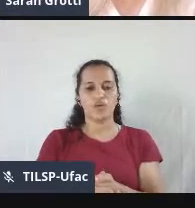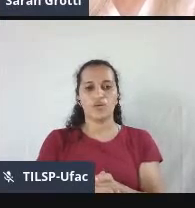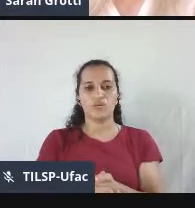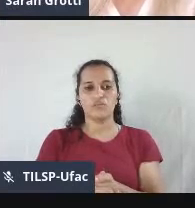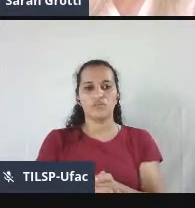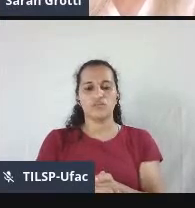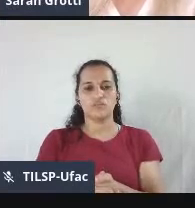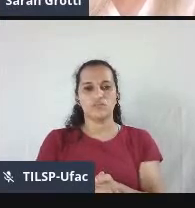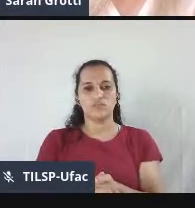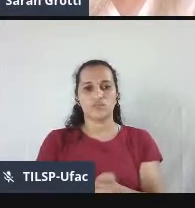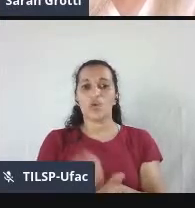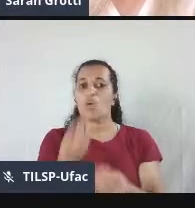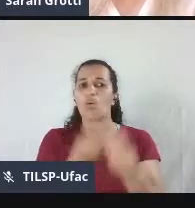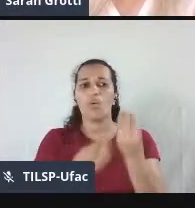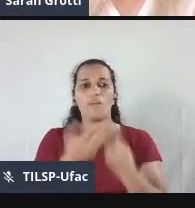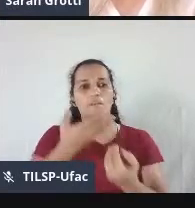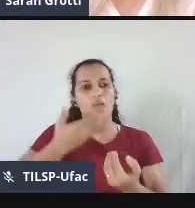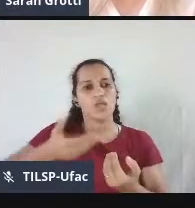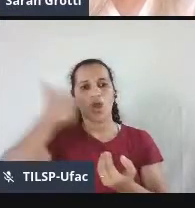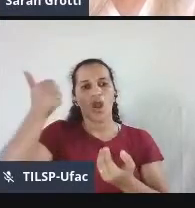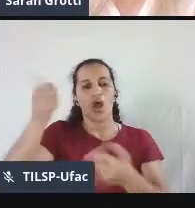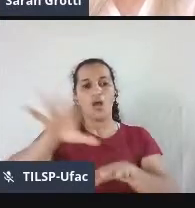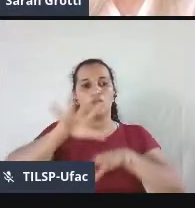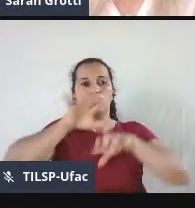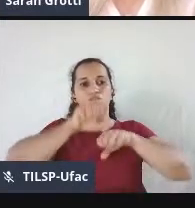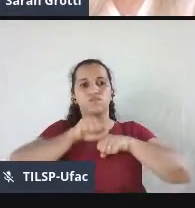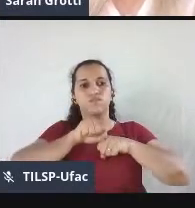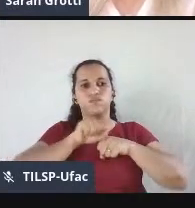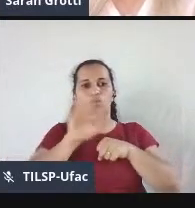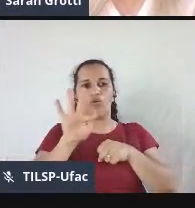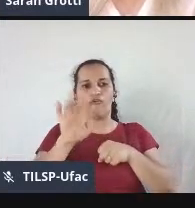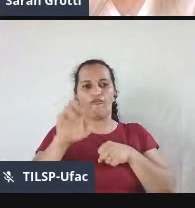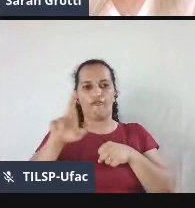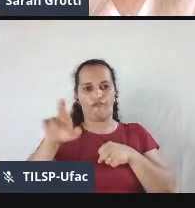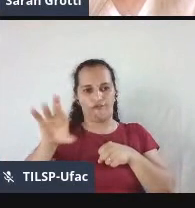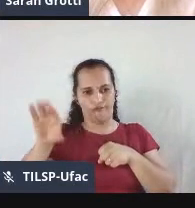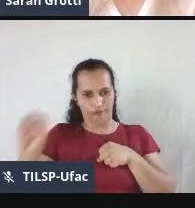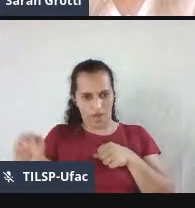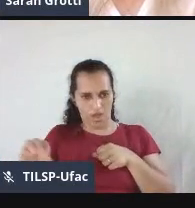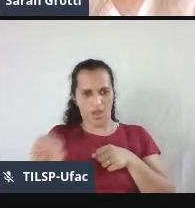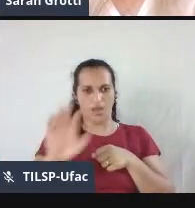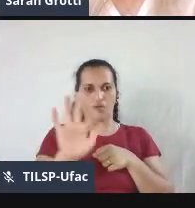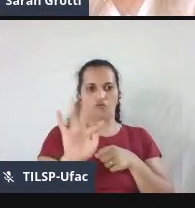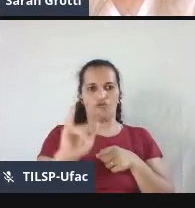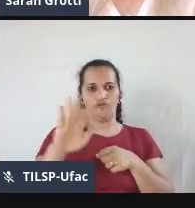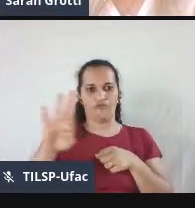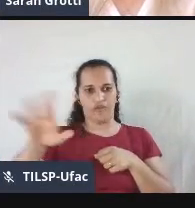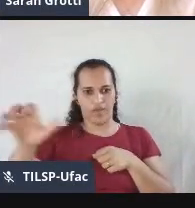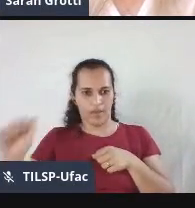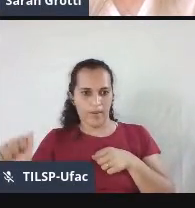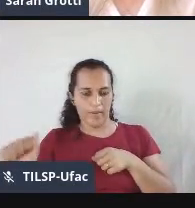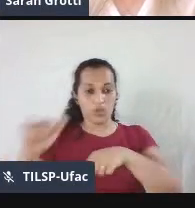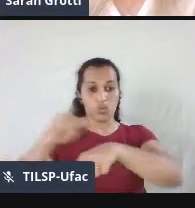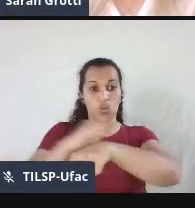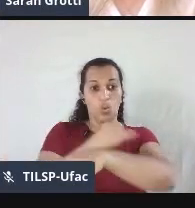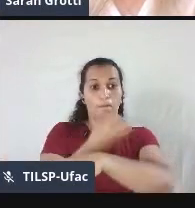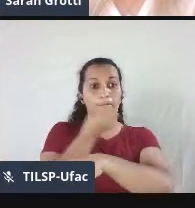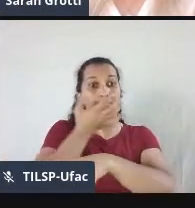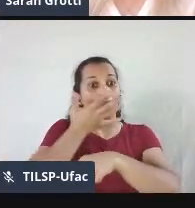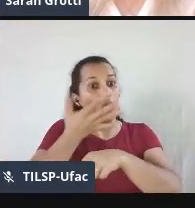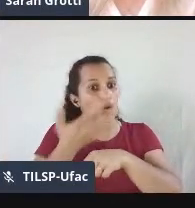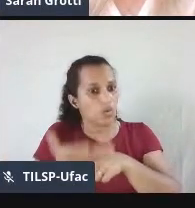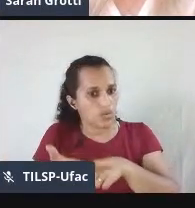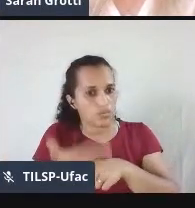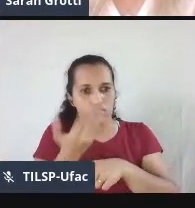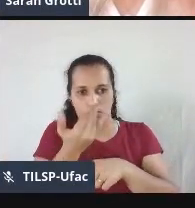Como melhorar a absorção de ferro, consumo de fibras, utilização de gorduras boas, saber a combinação certa